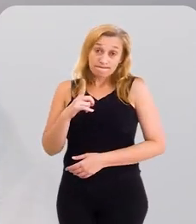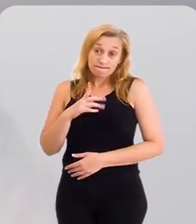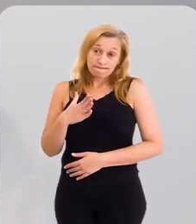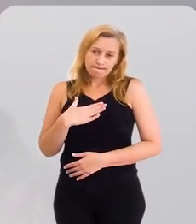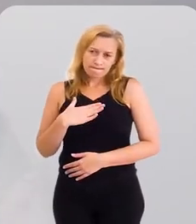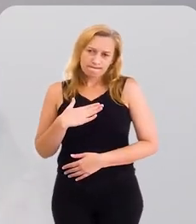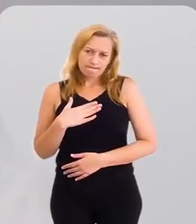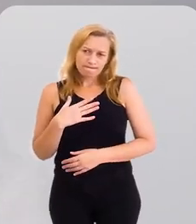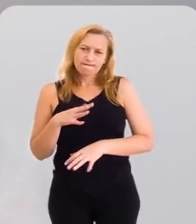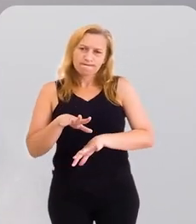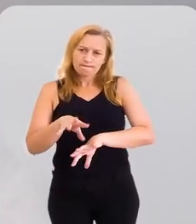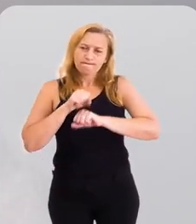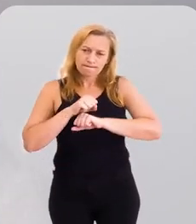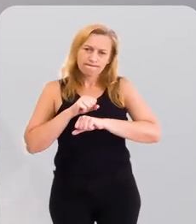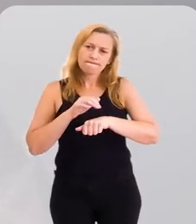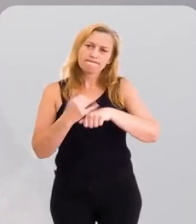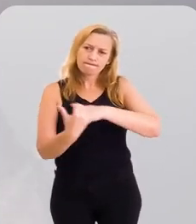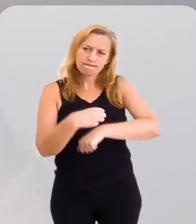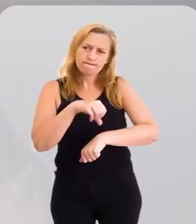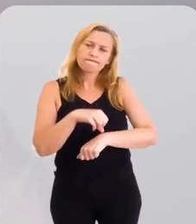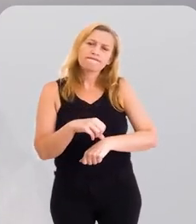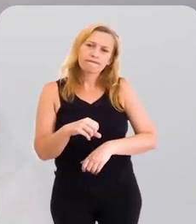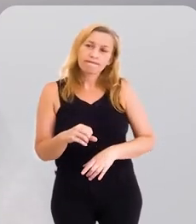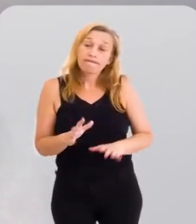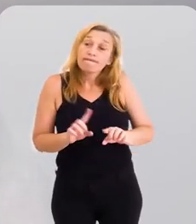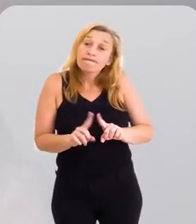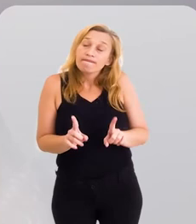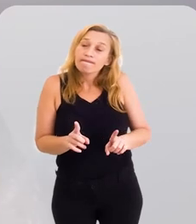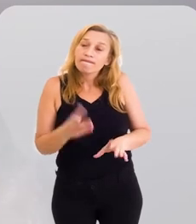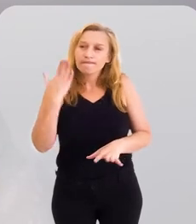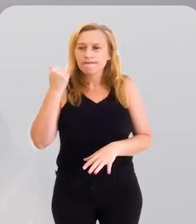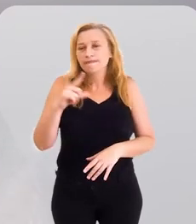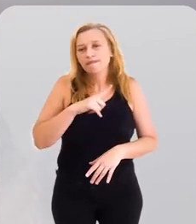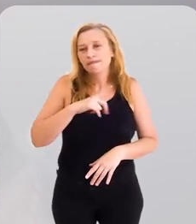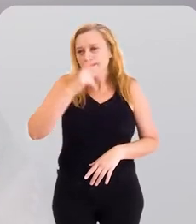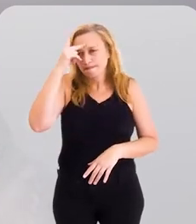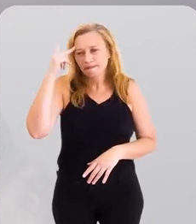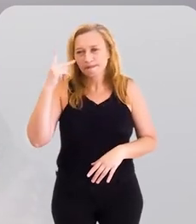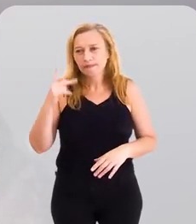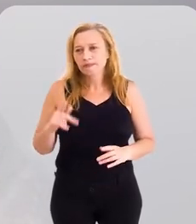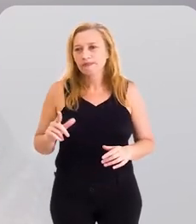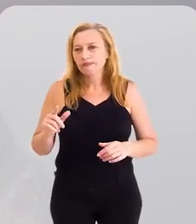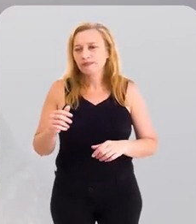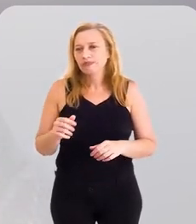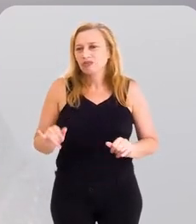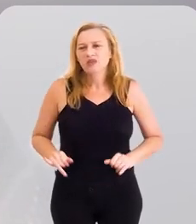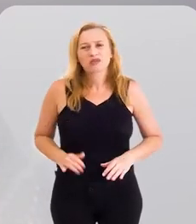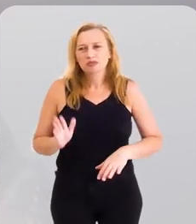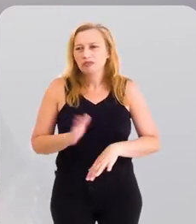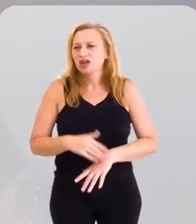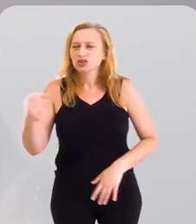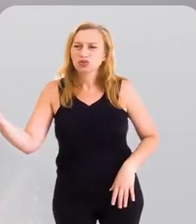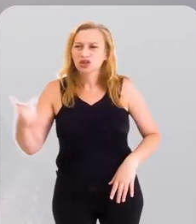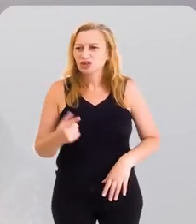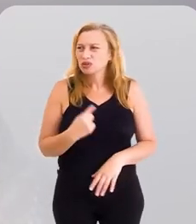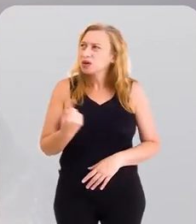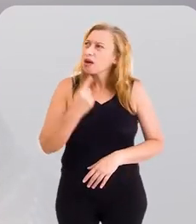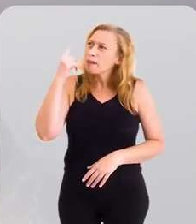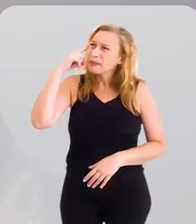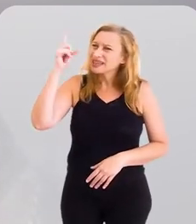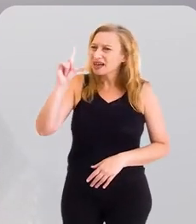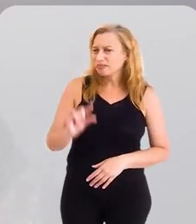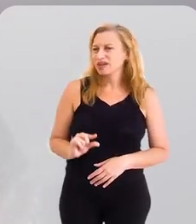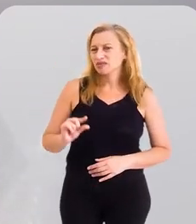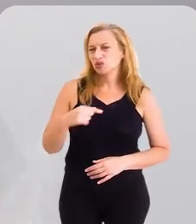tive problemas, eu mesma fui contaminada. Nós passamos por situações duras. Mas saber que tem gente sofrendo desse tanto faz com